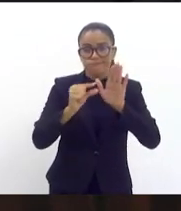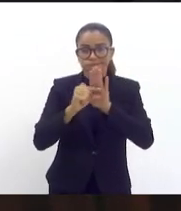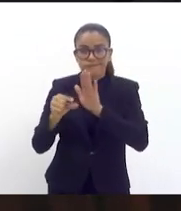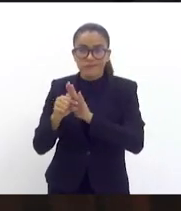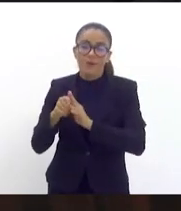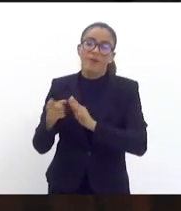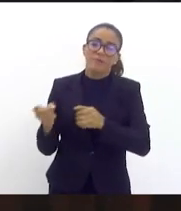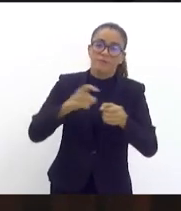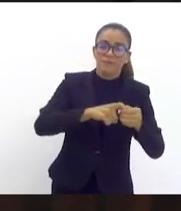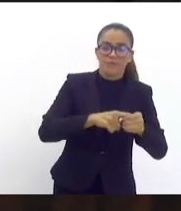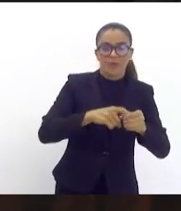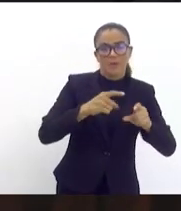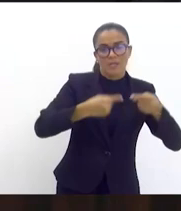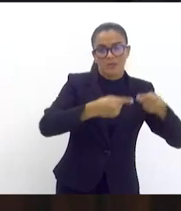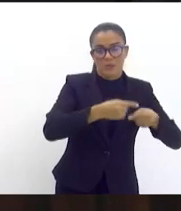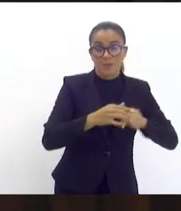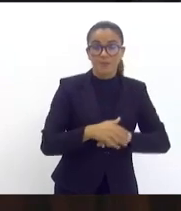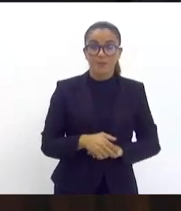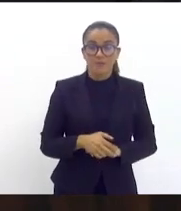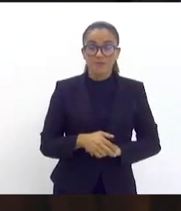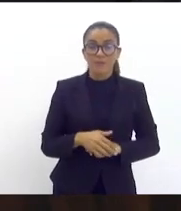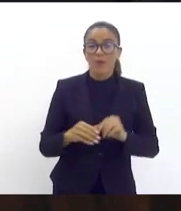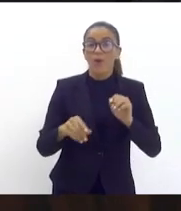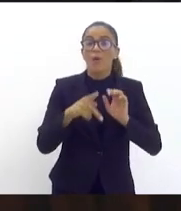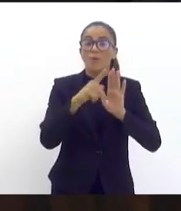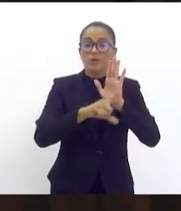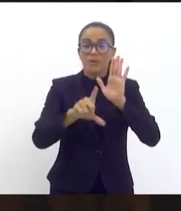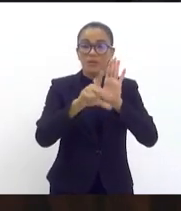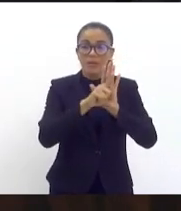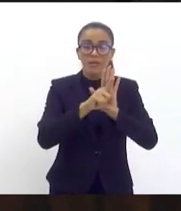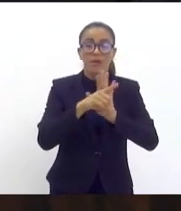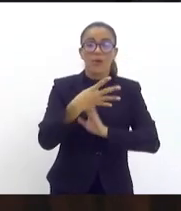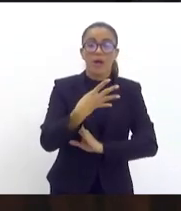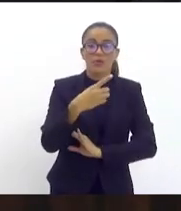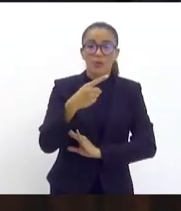técnicas. Anuncio projeto de lei número